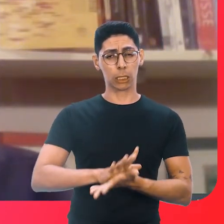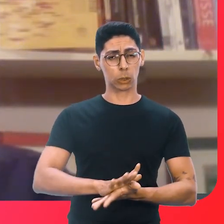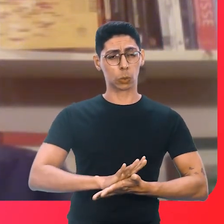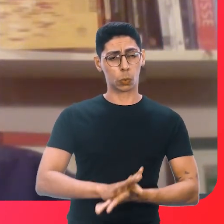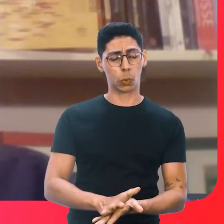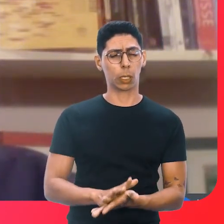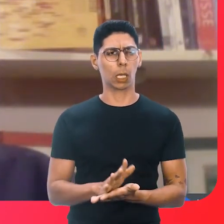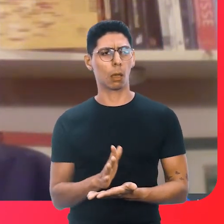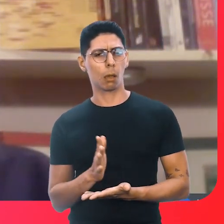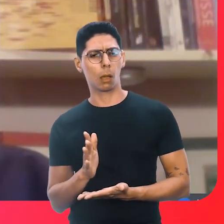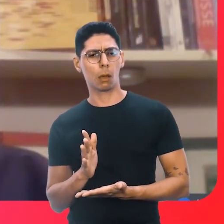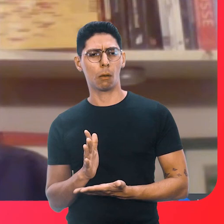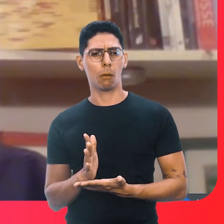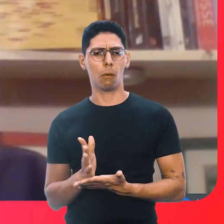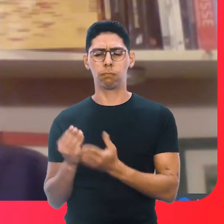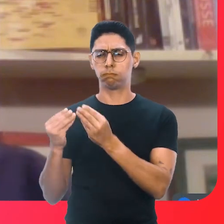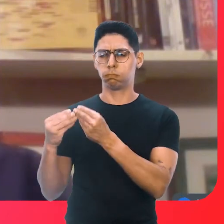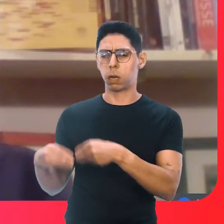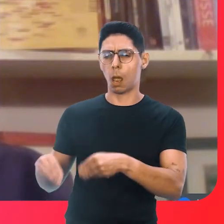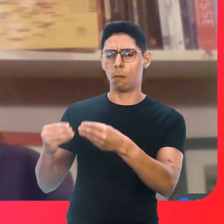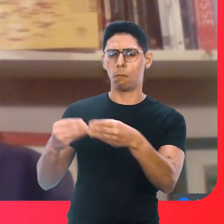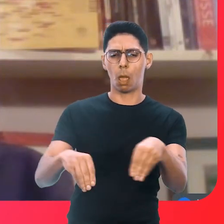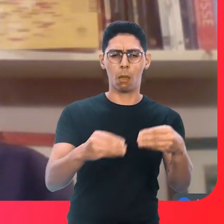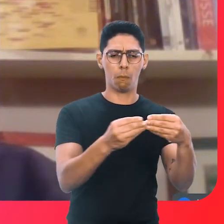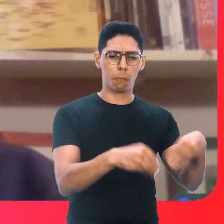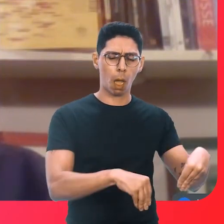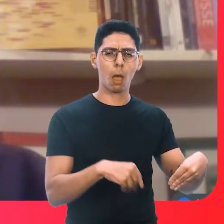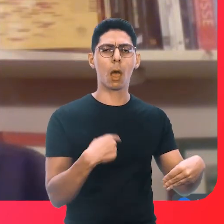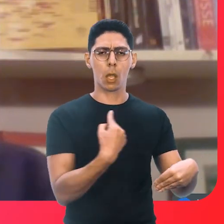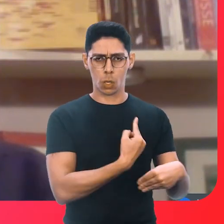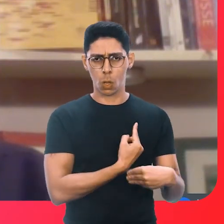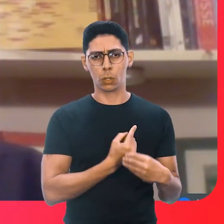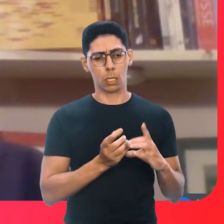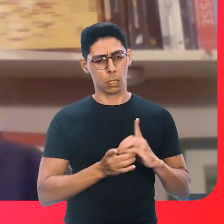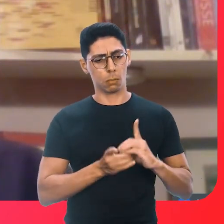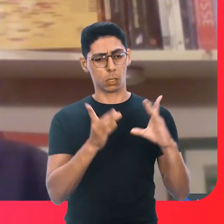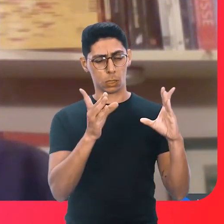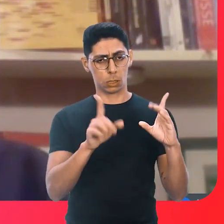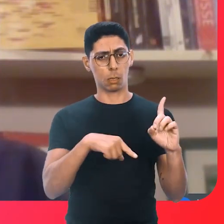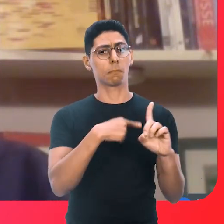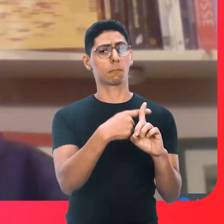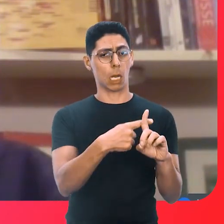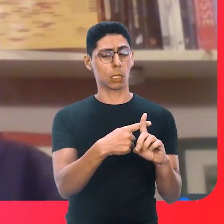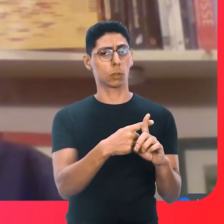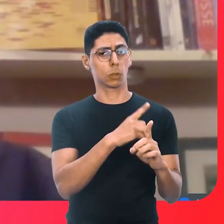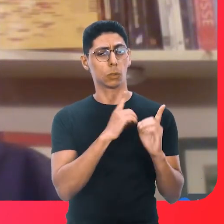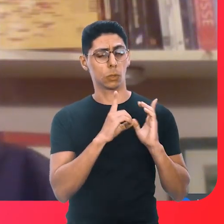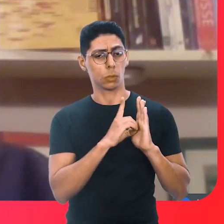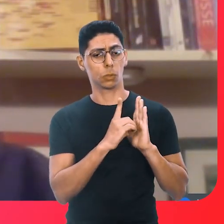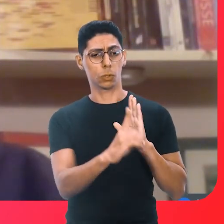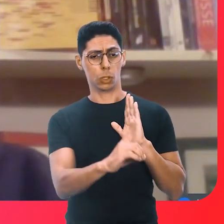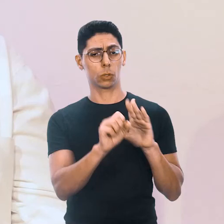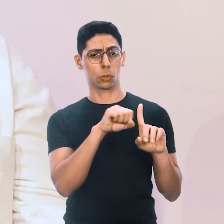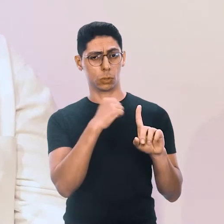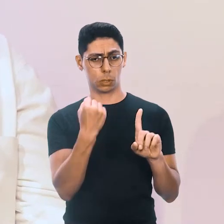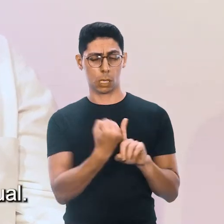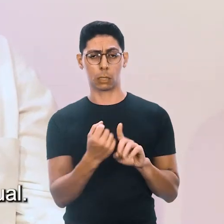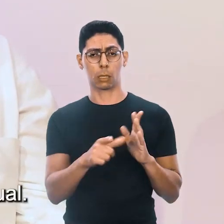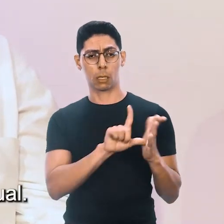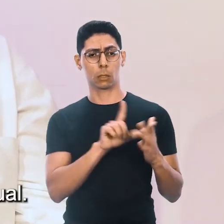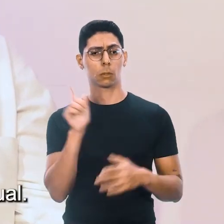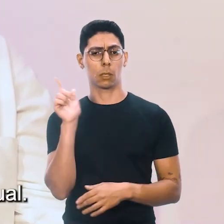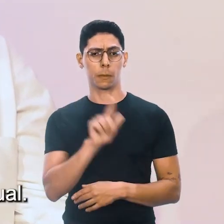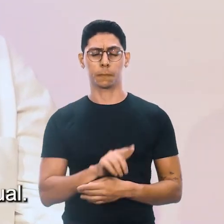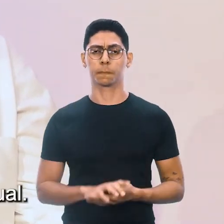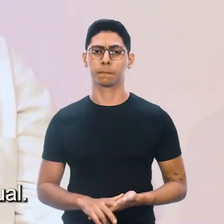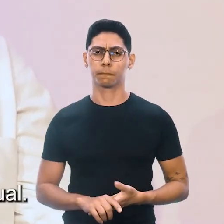mas agredir muito seriamente a nossa democracia e os nossos direitos sociais duramente conquistados, né, Antônio? Tuca,